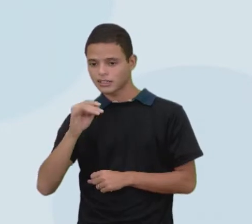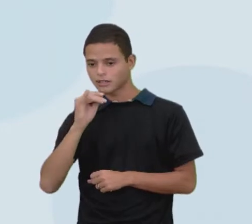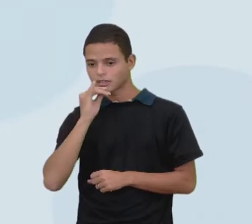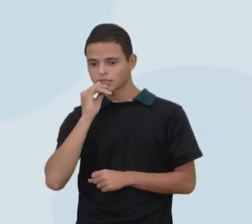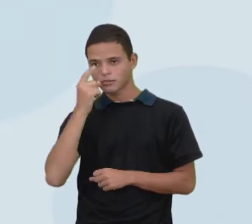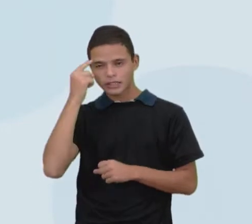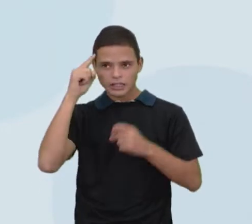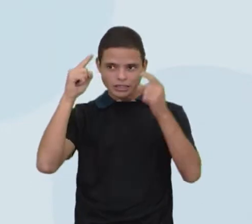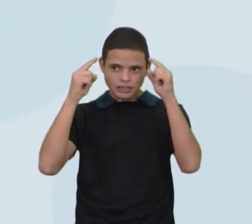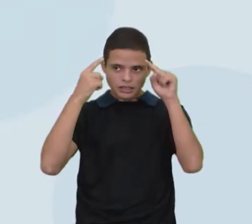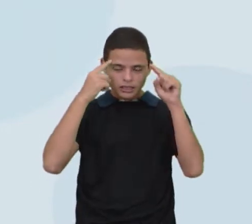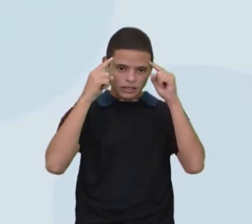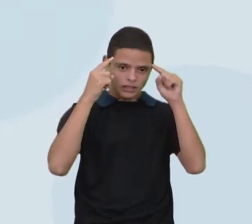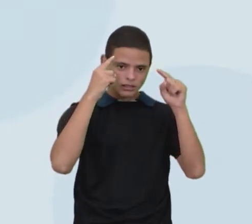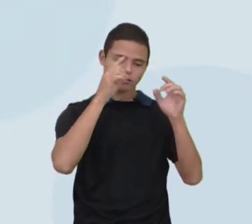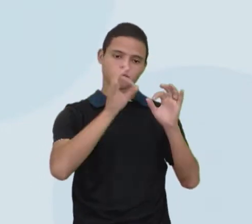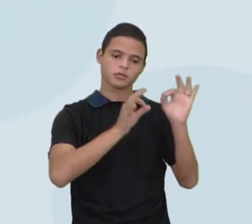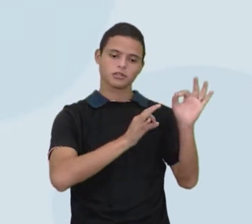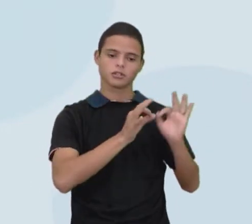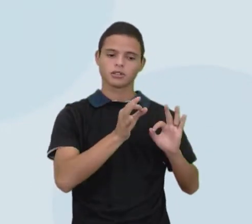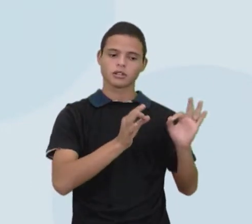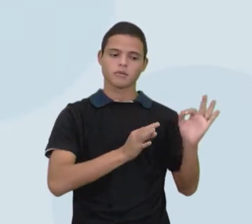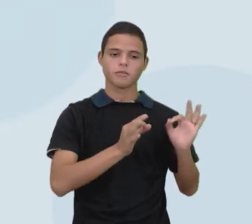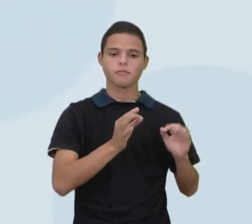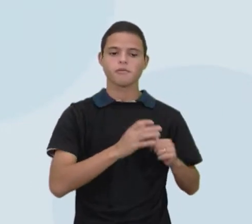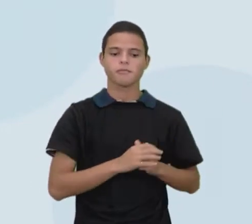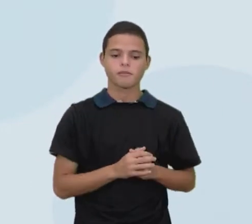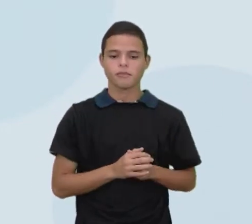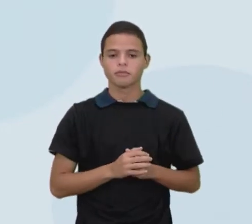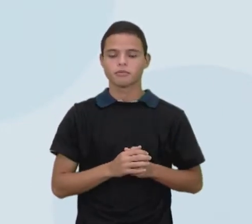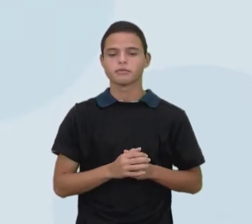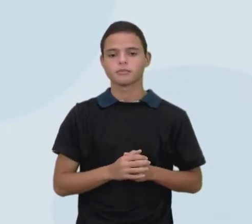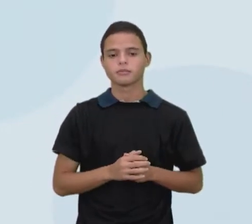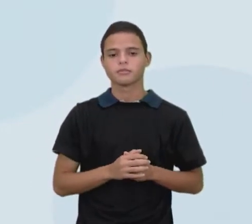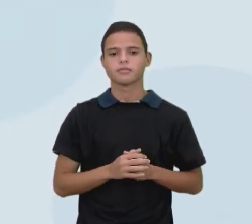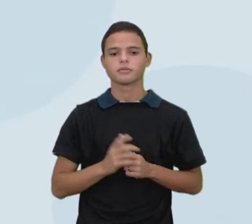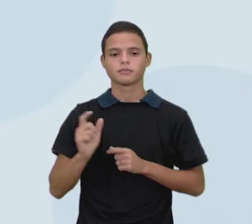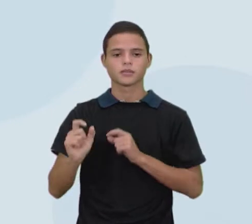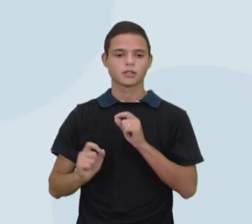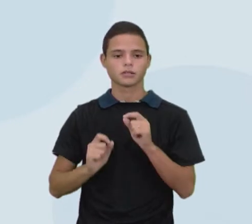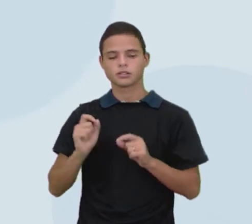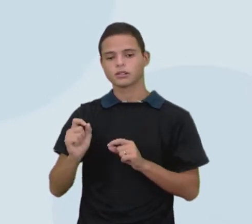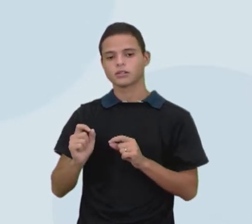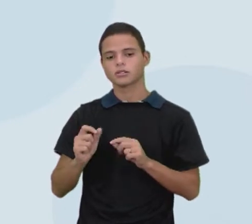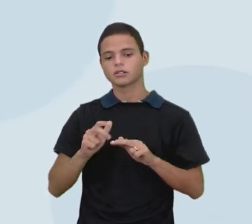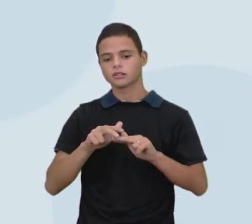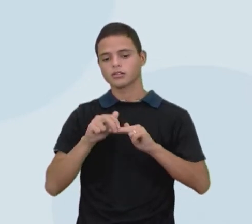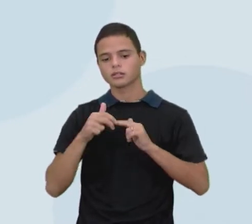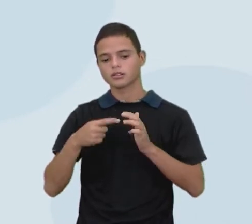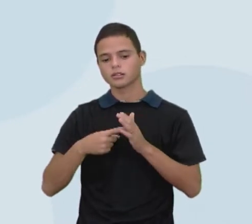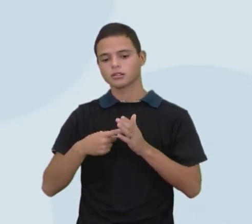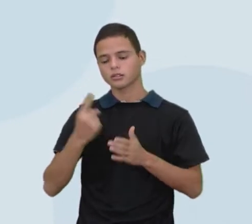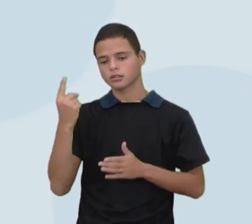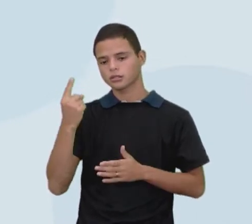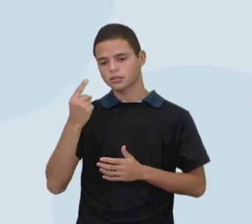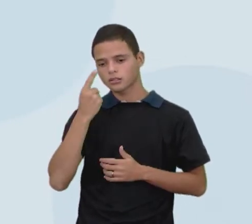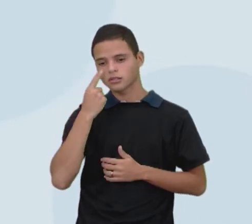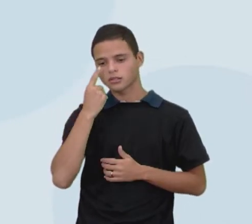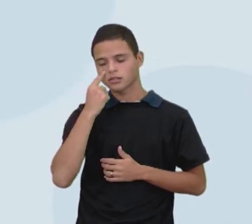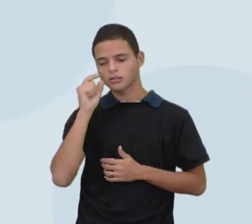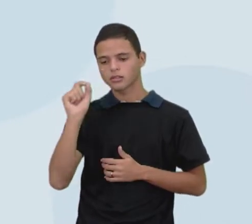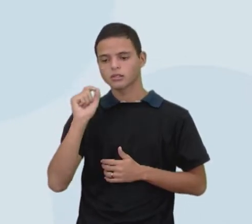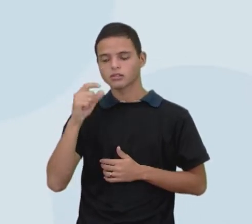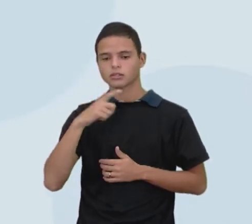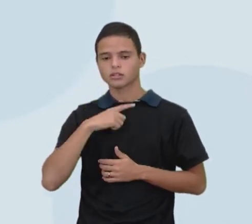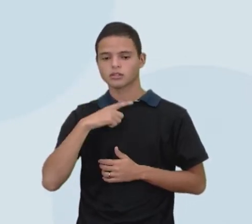projetos, vamos ver quais são possíveis de ser concretizadas. E para isso, primeiramente, vamos ver o que diz a